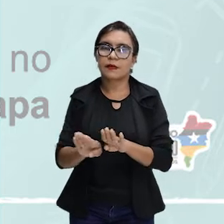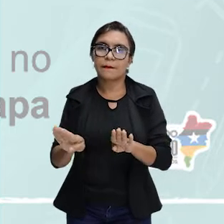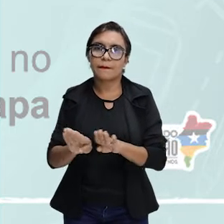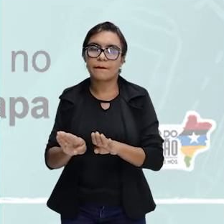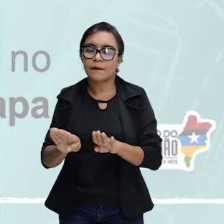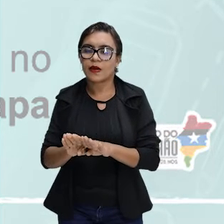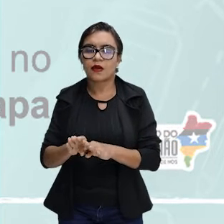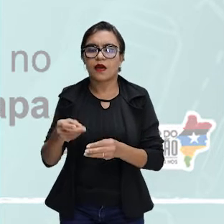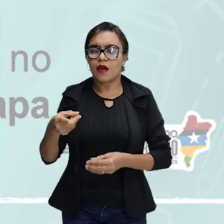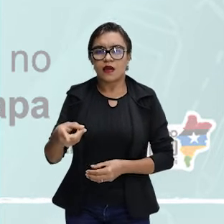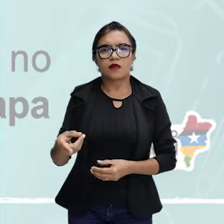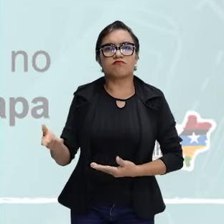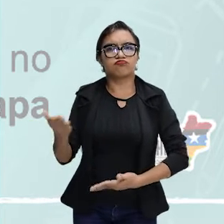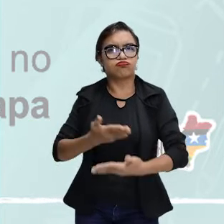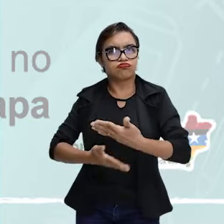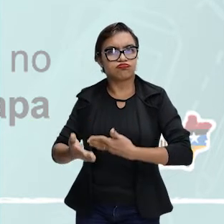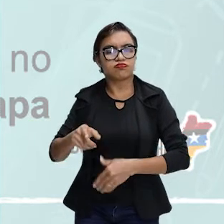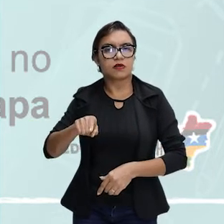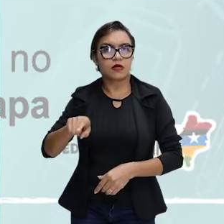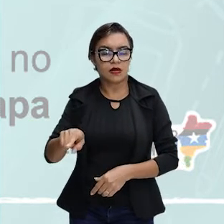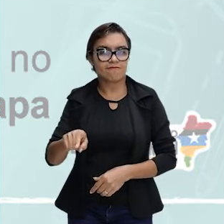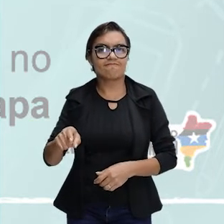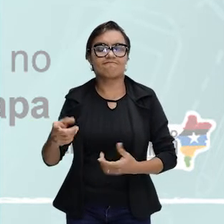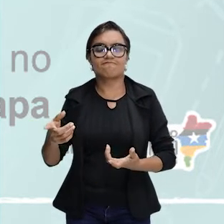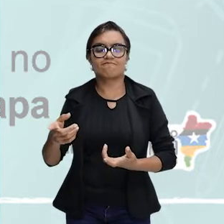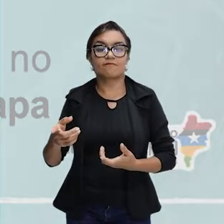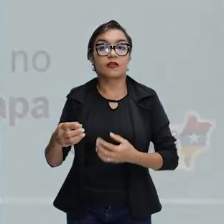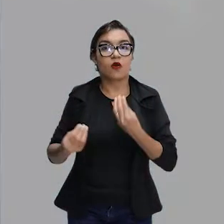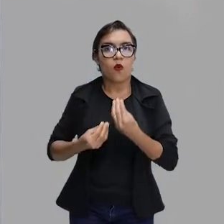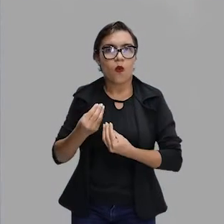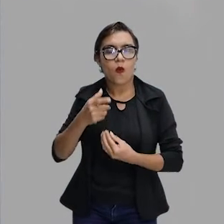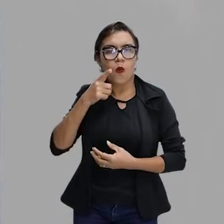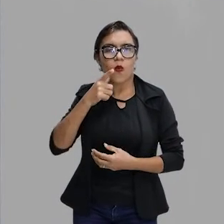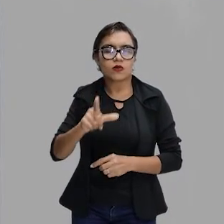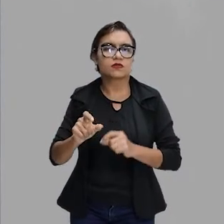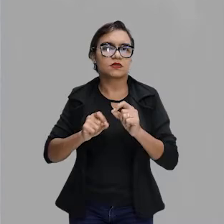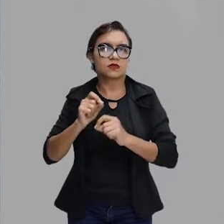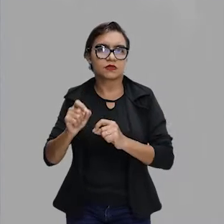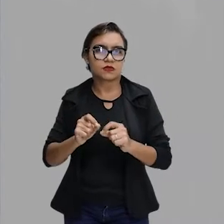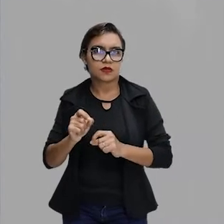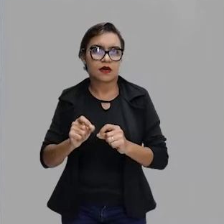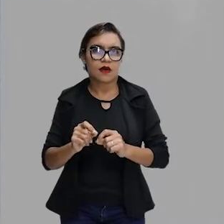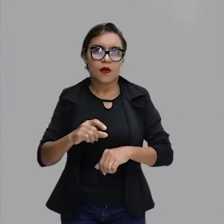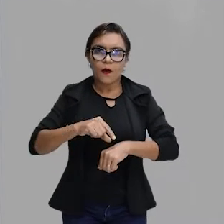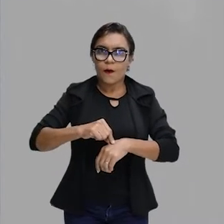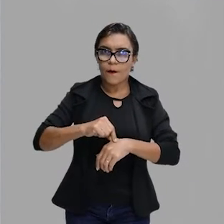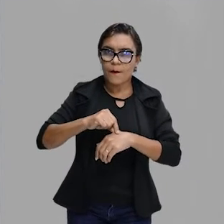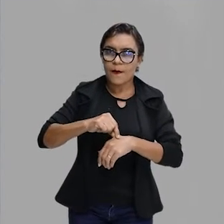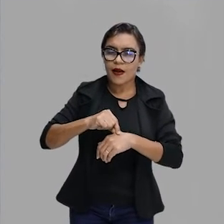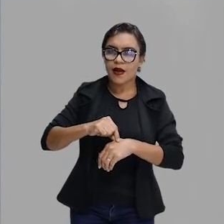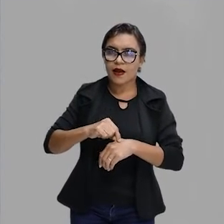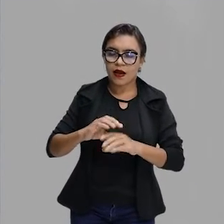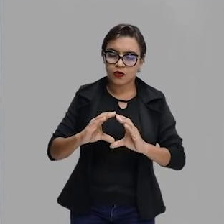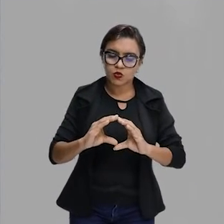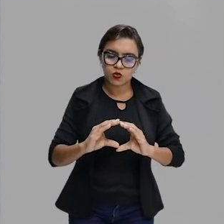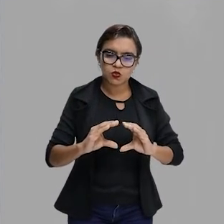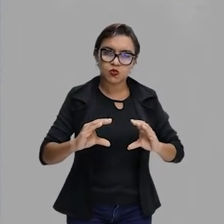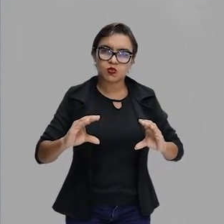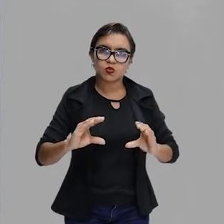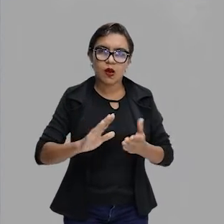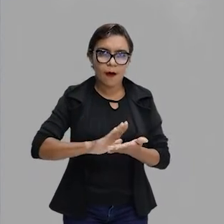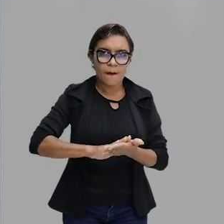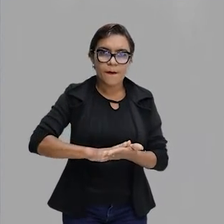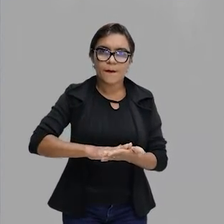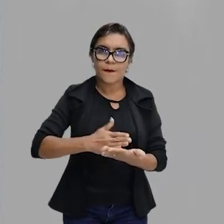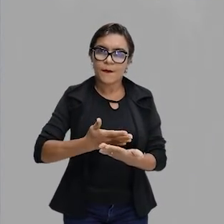tudo isso para o produto final, ó, ser show de bola, né? Aquela famosa picanha assim, ó, maturada, com aquela capa de gordura. E